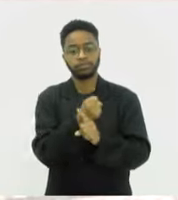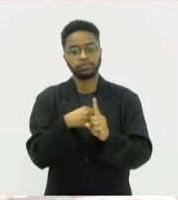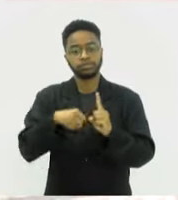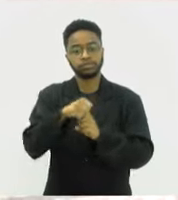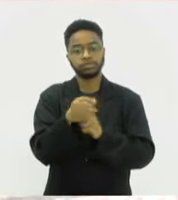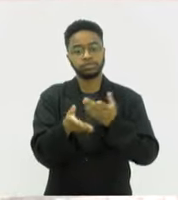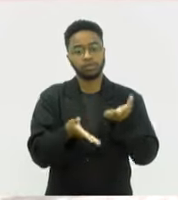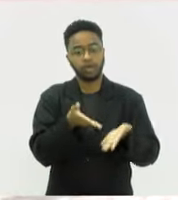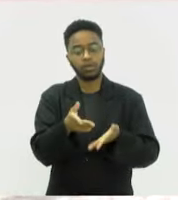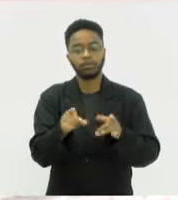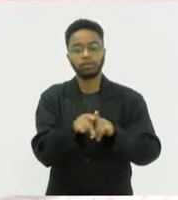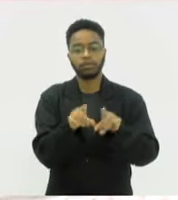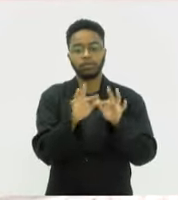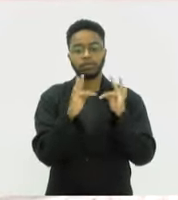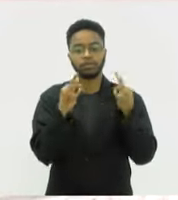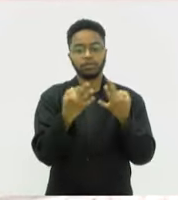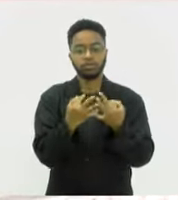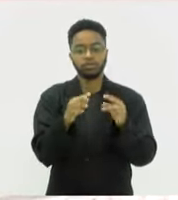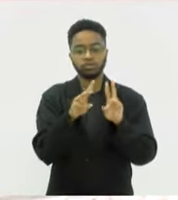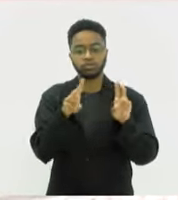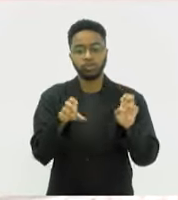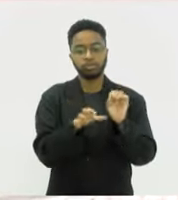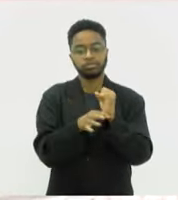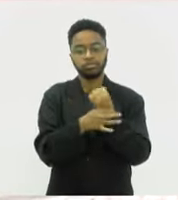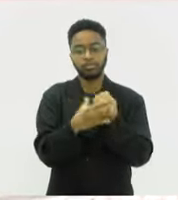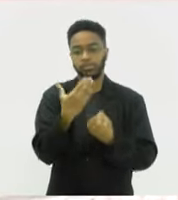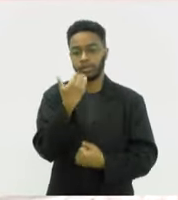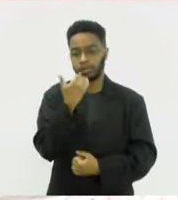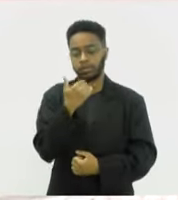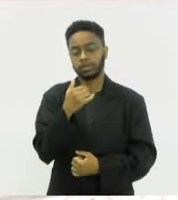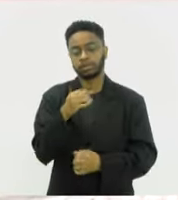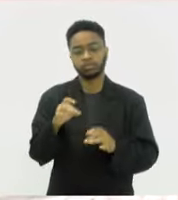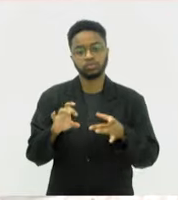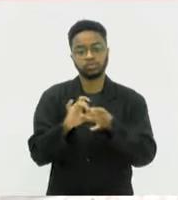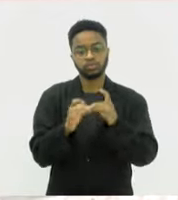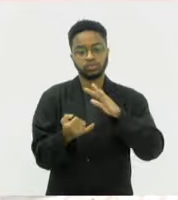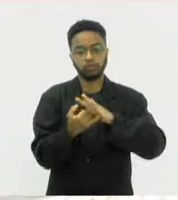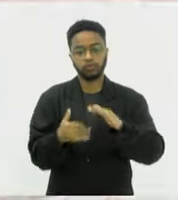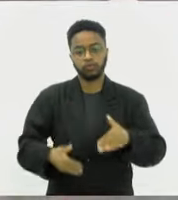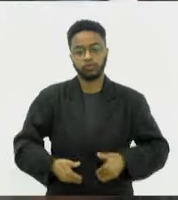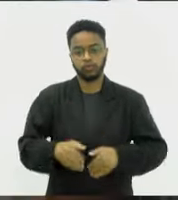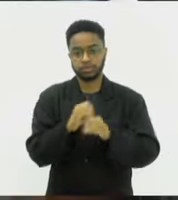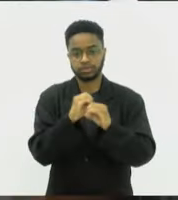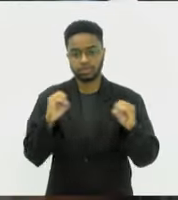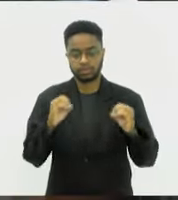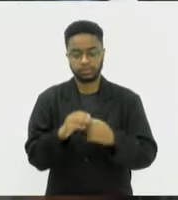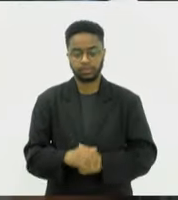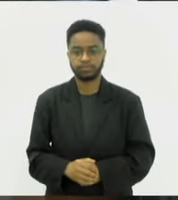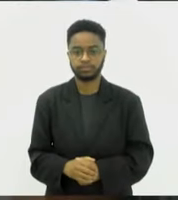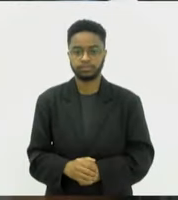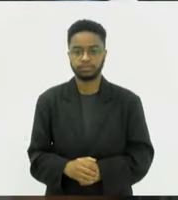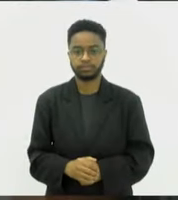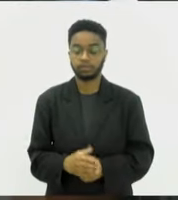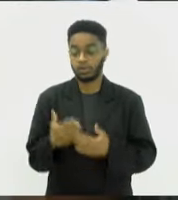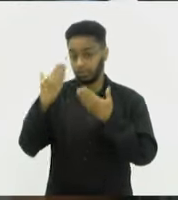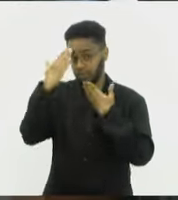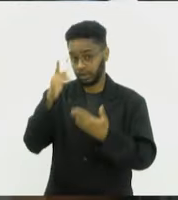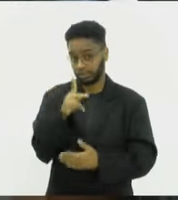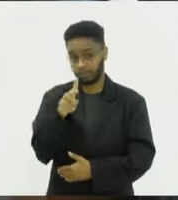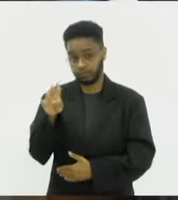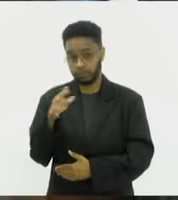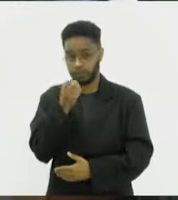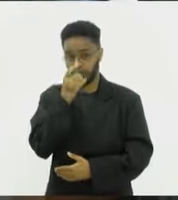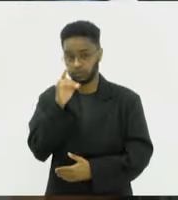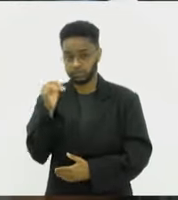Família e também da Insegurança Alimentar ao Instituto Fome Zero. Vicente, voltamos com você no estúdio. Obrigado, PV. Um bom dia para